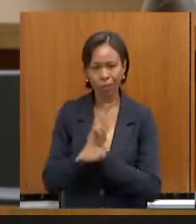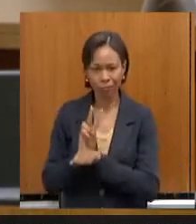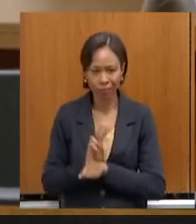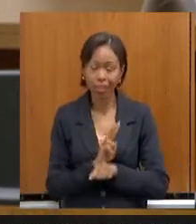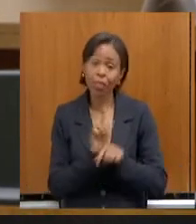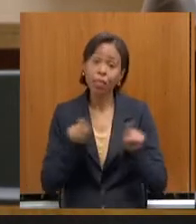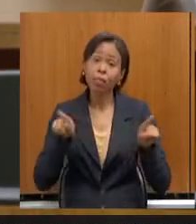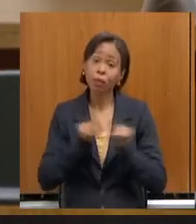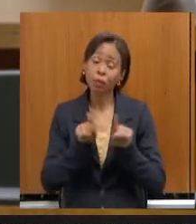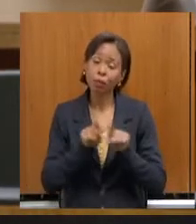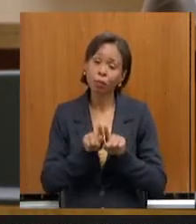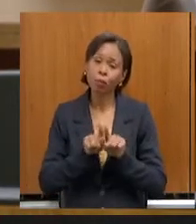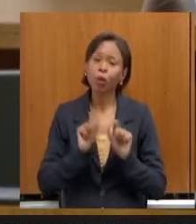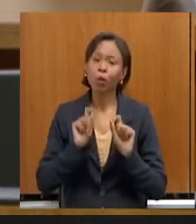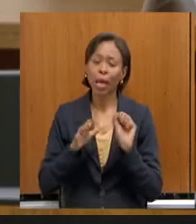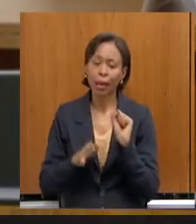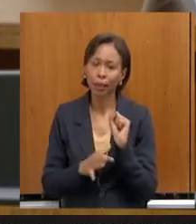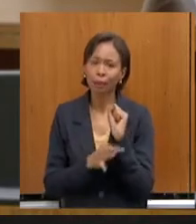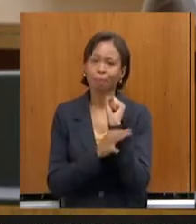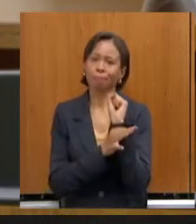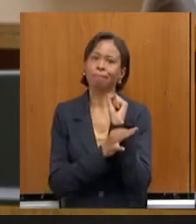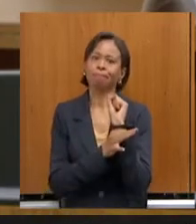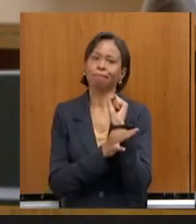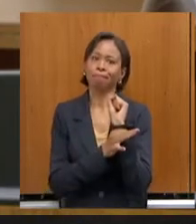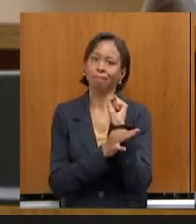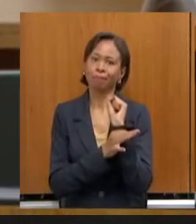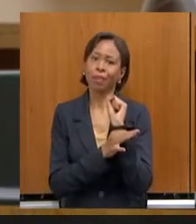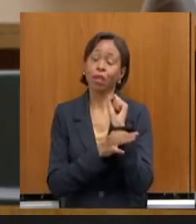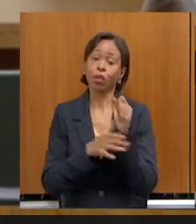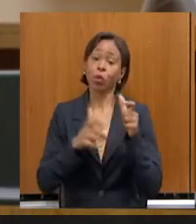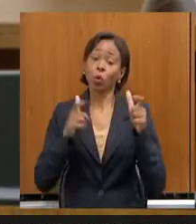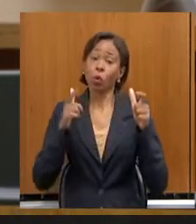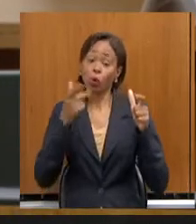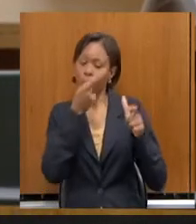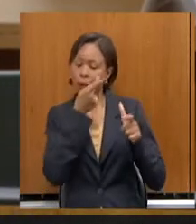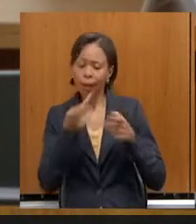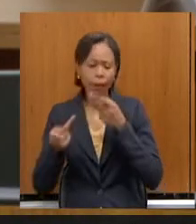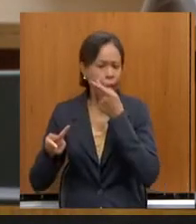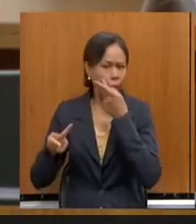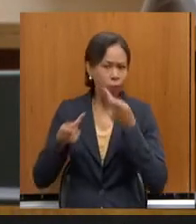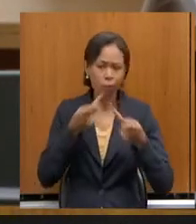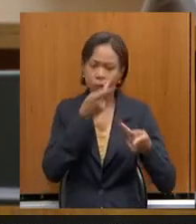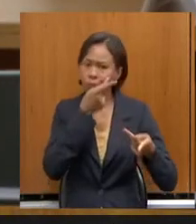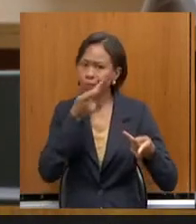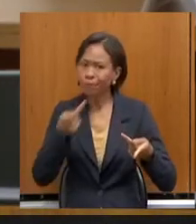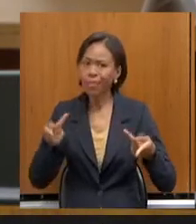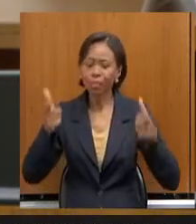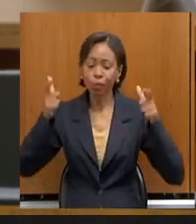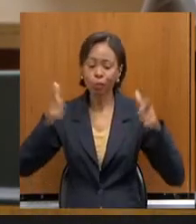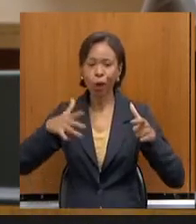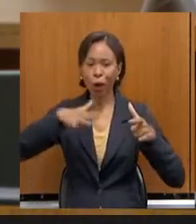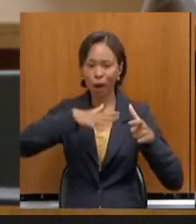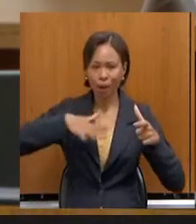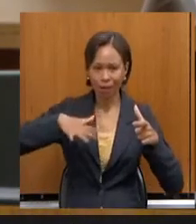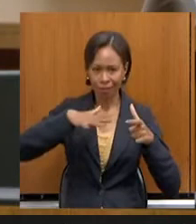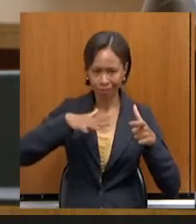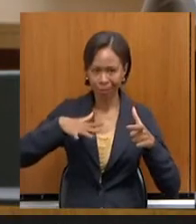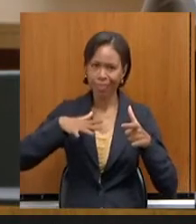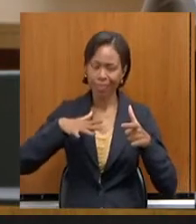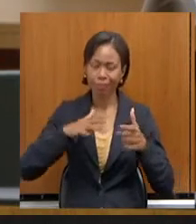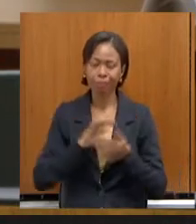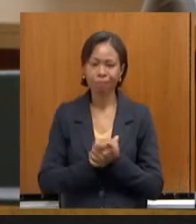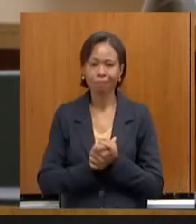é a garantia é de uma boa condição de visitação na área de visitação pública das nossas unidades